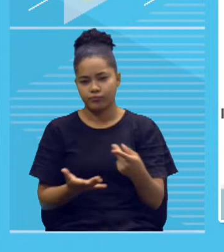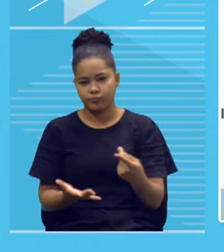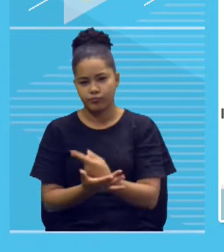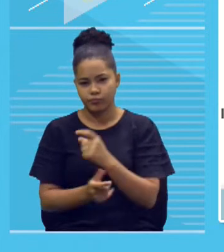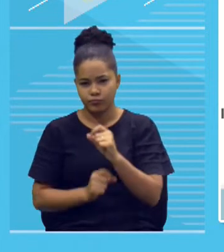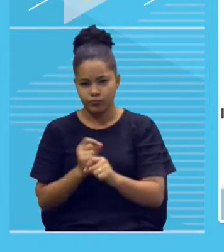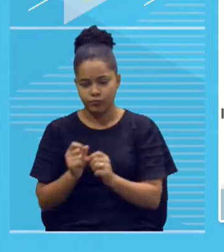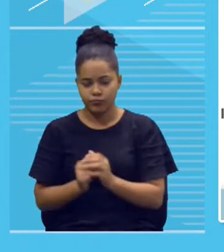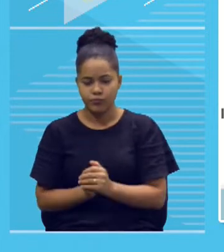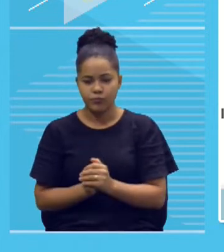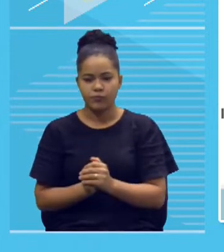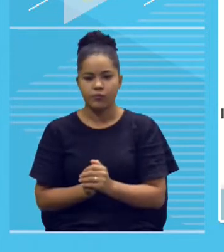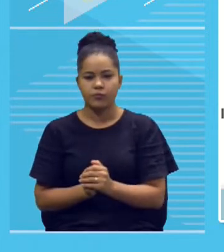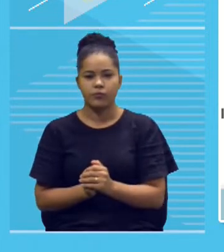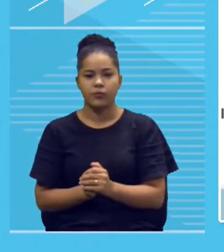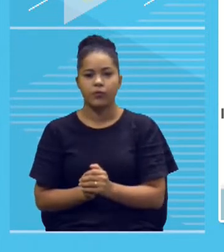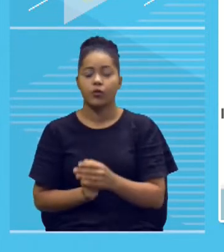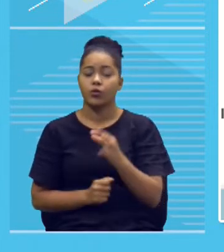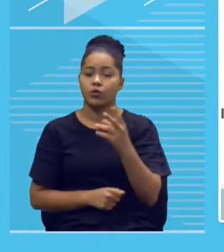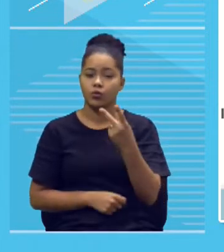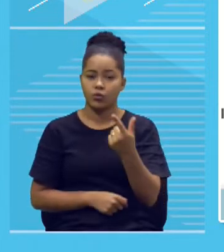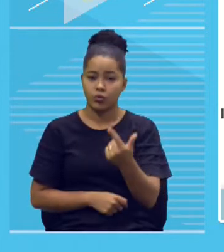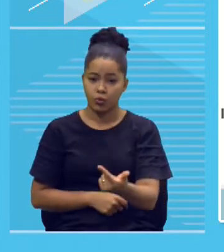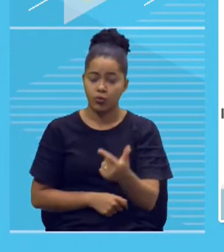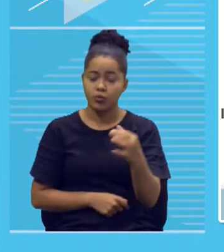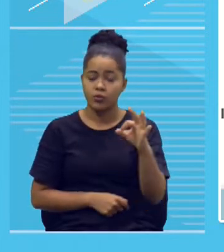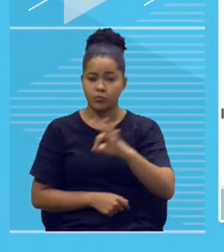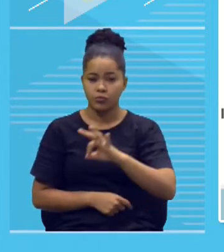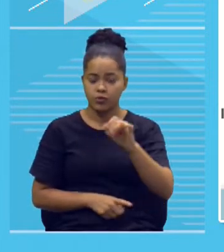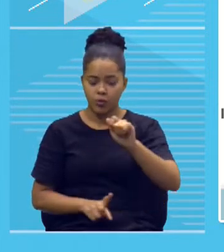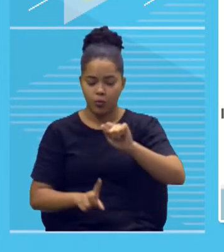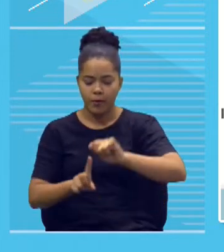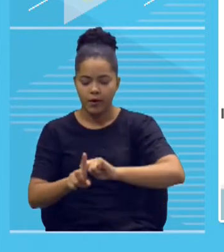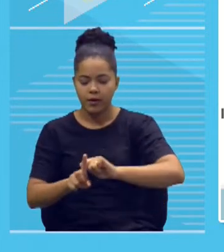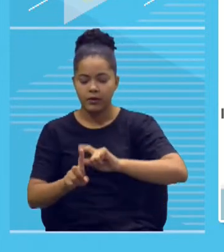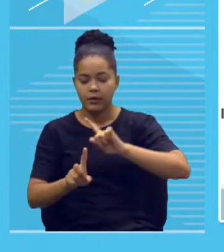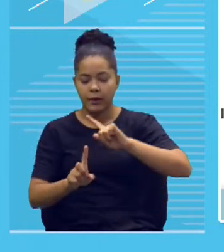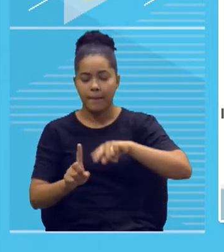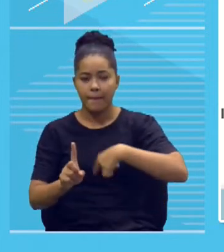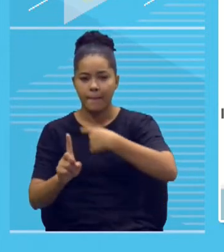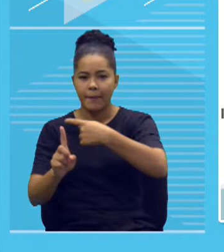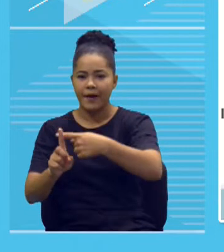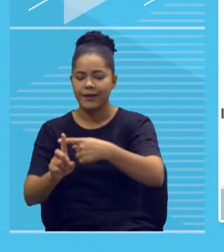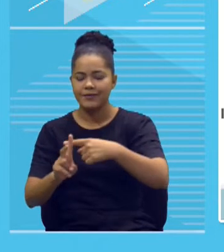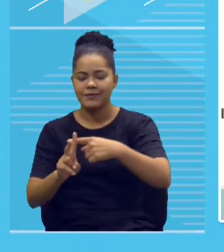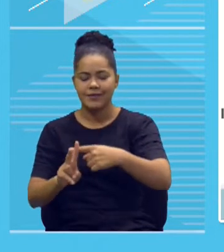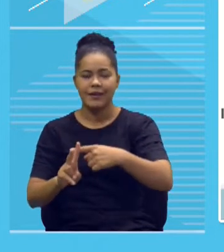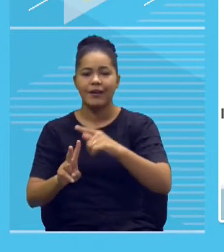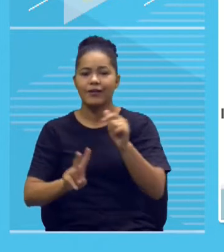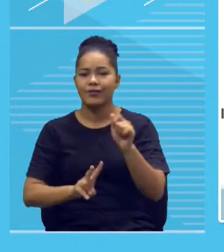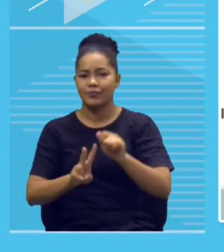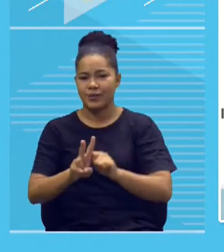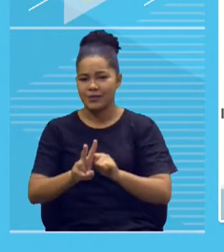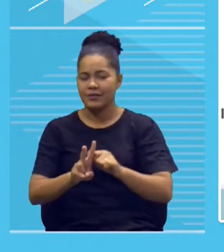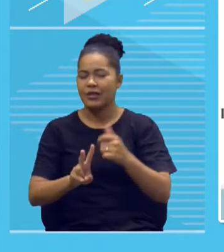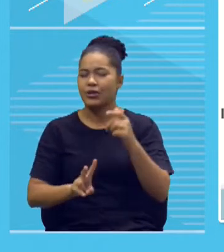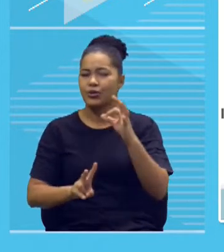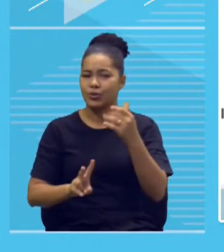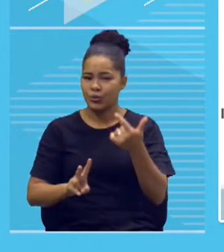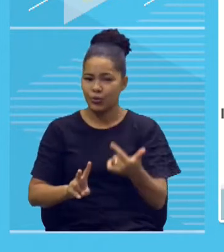acrescido o professor dois por cento só que no sistema de capitalização simples e